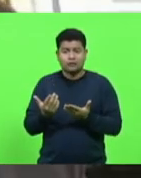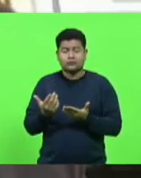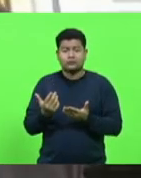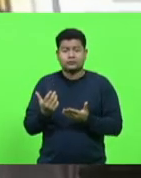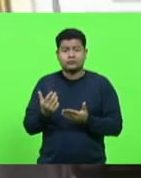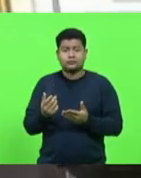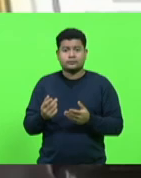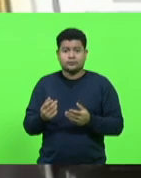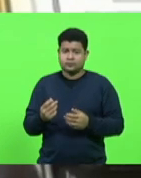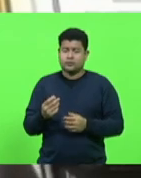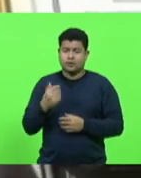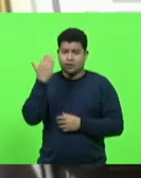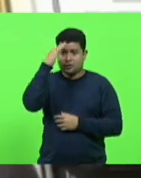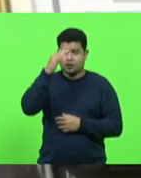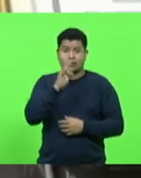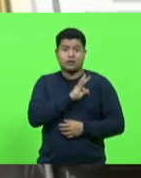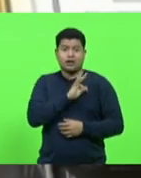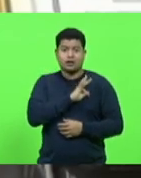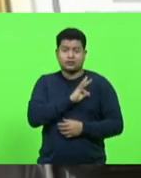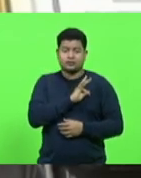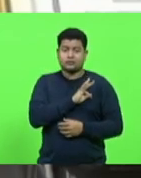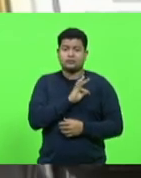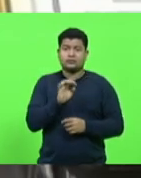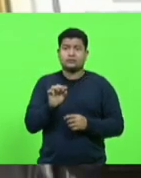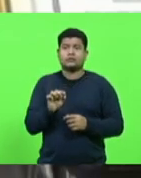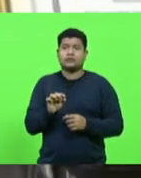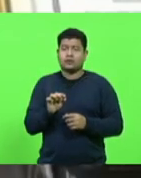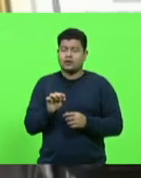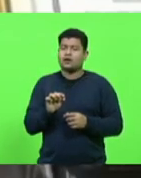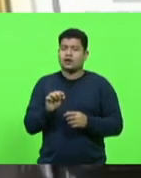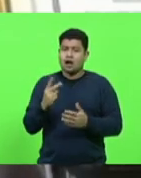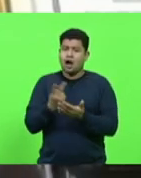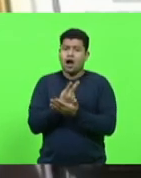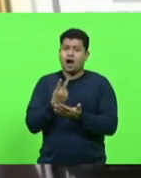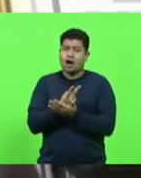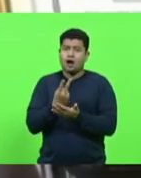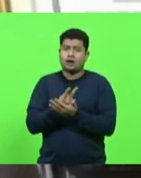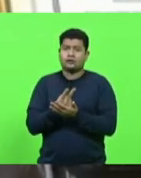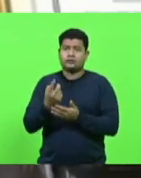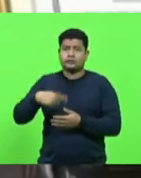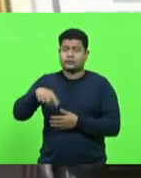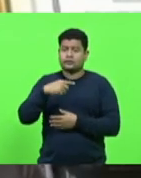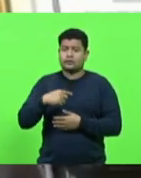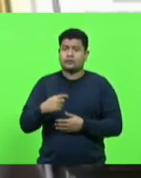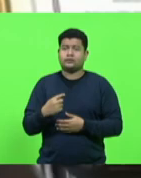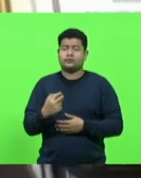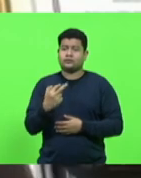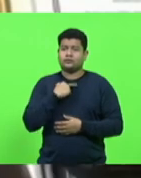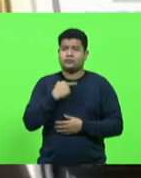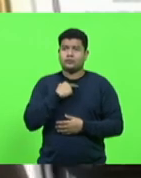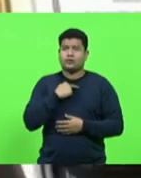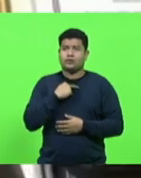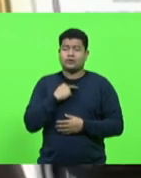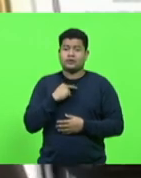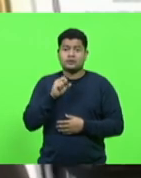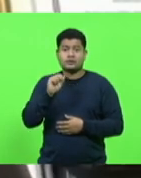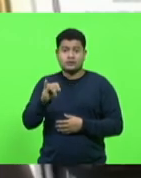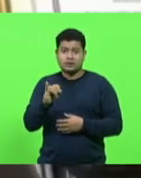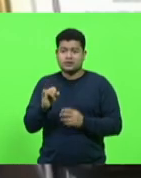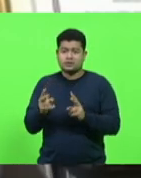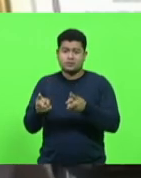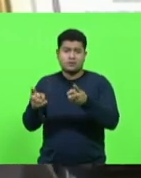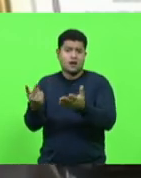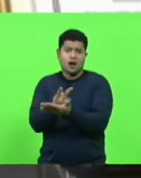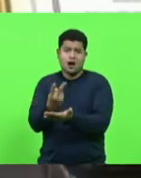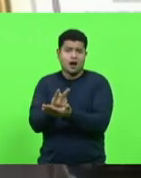técnica agora. Alguma coisa está errada e nós não podemos permanecer se tiver errado.